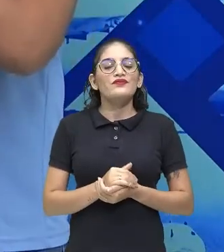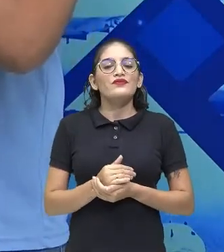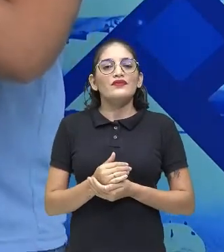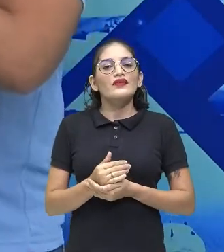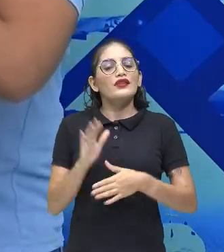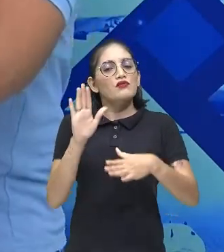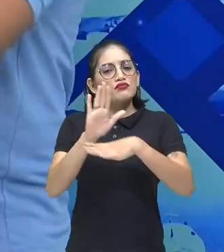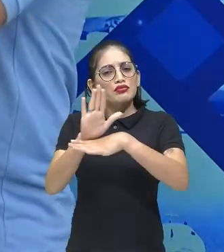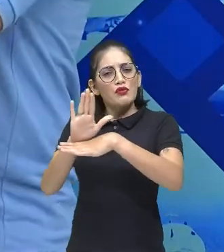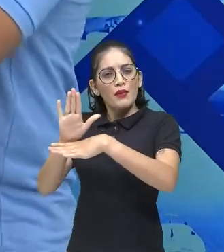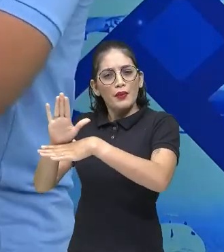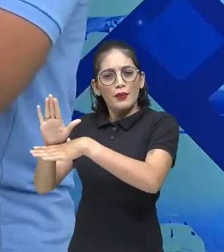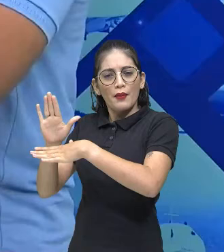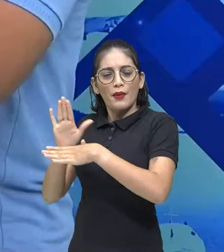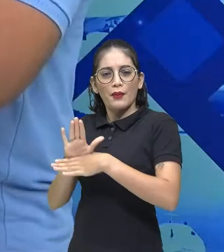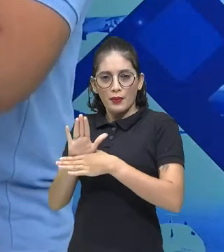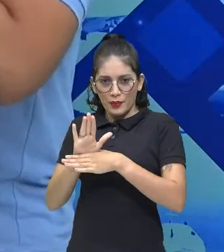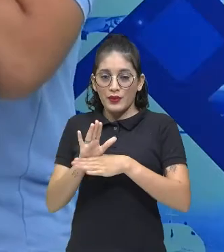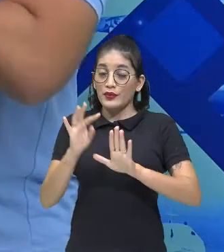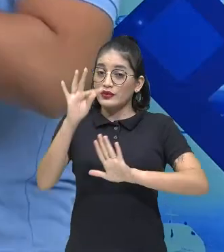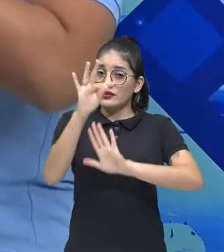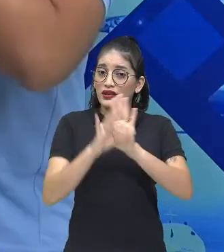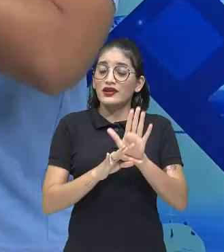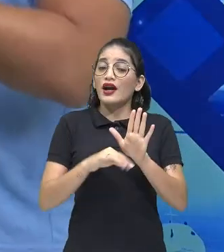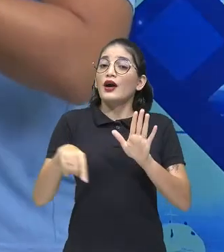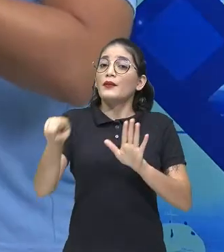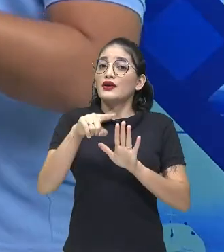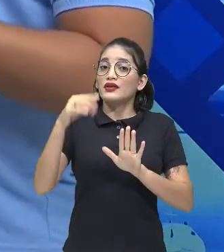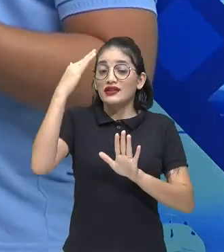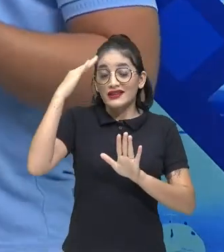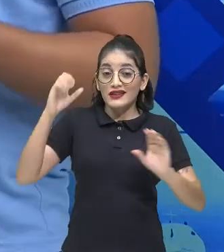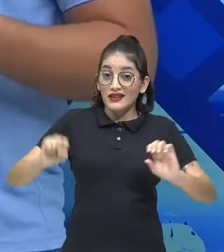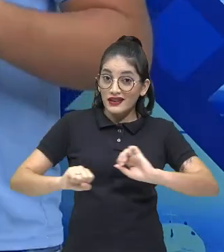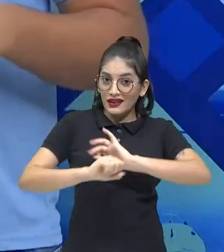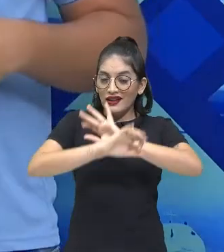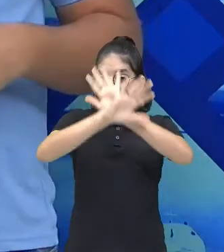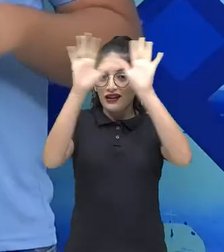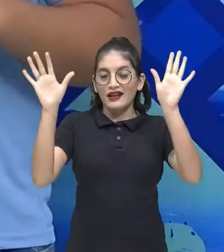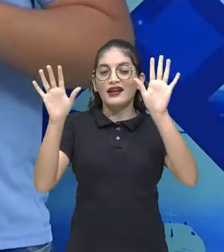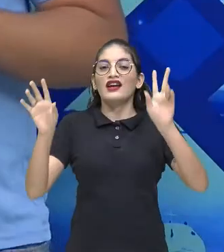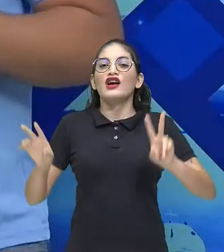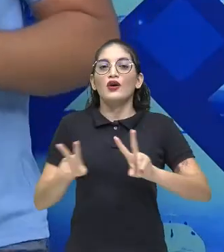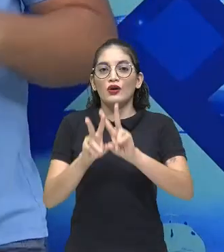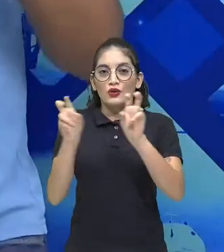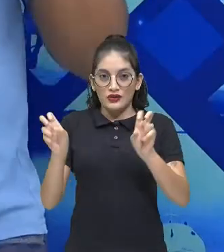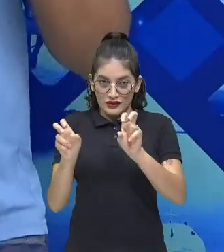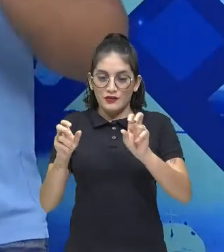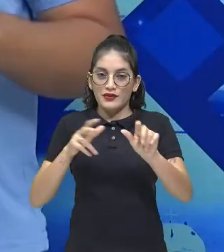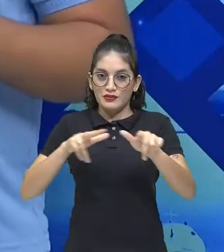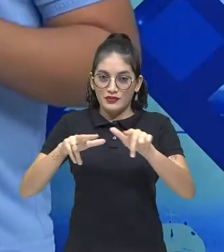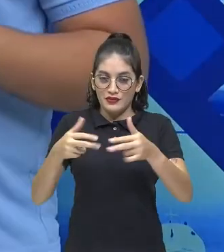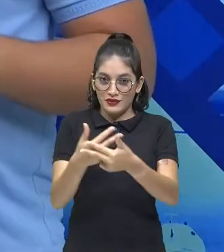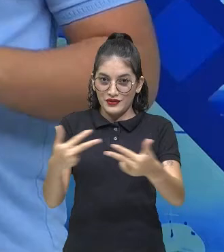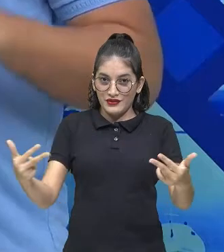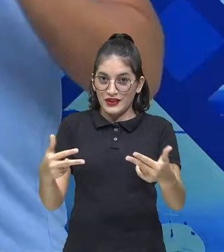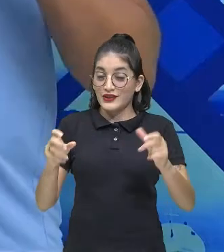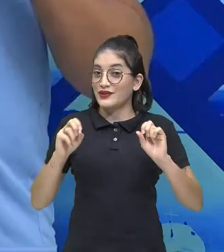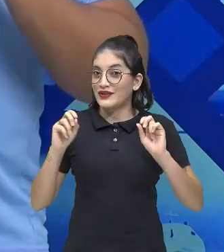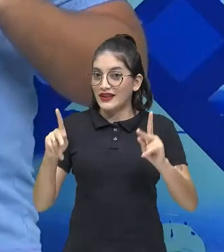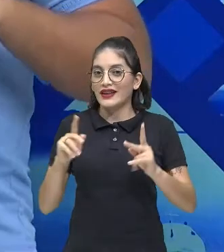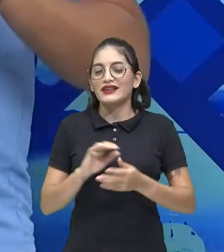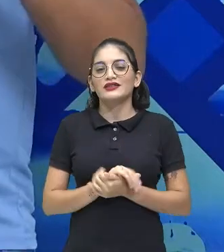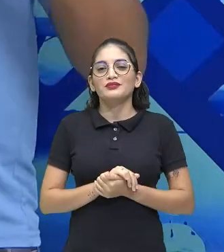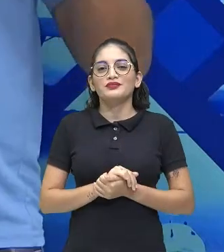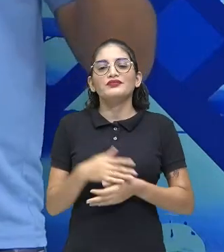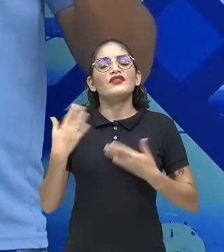aqui de forma textual para que a gente possa compreender um pouco mais sobre os anfíbios. Ok, gente?